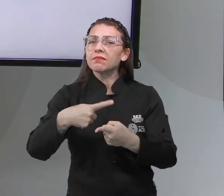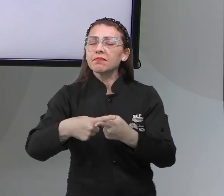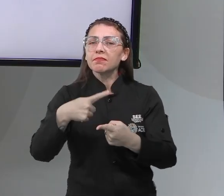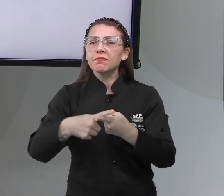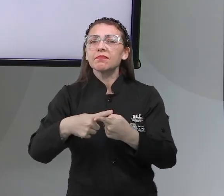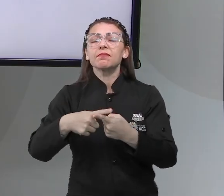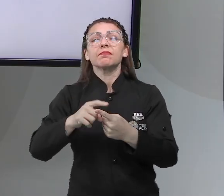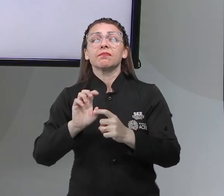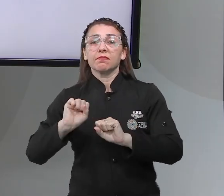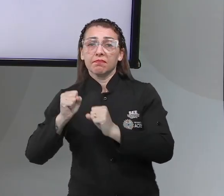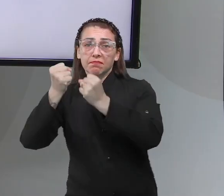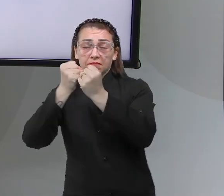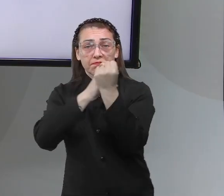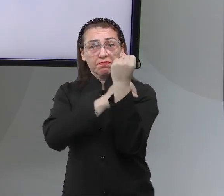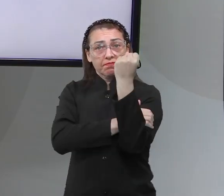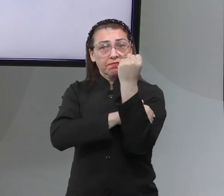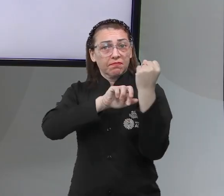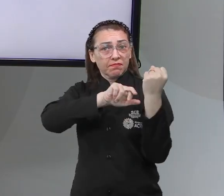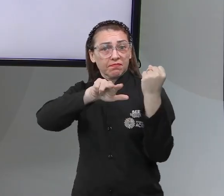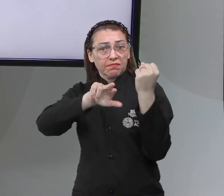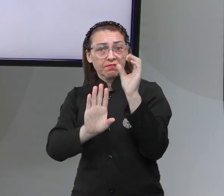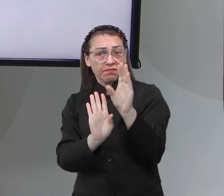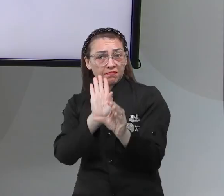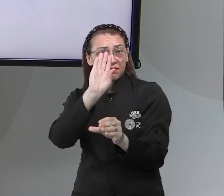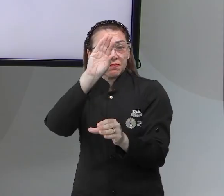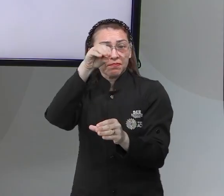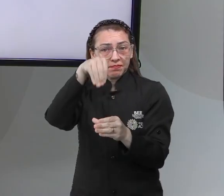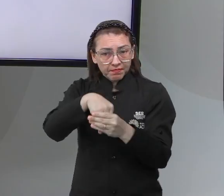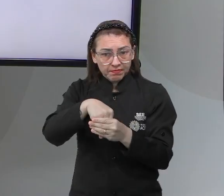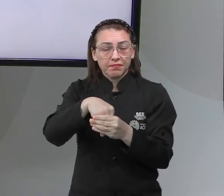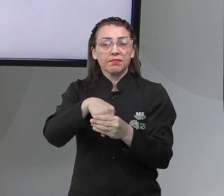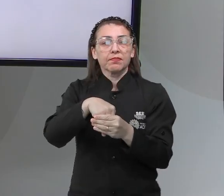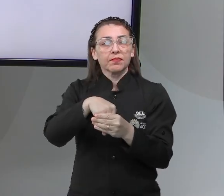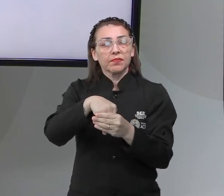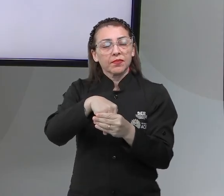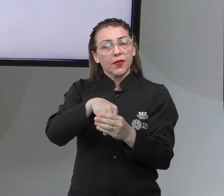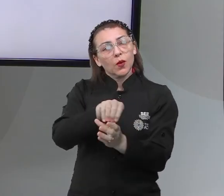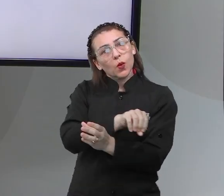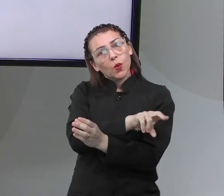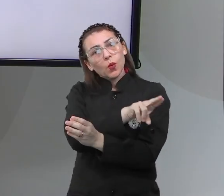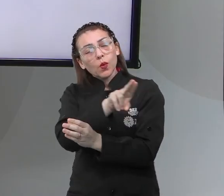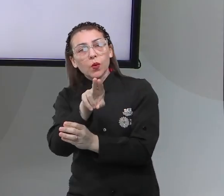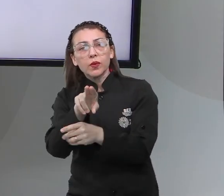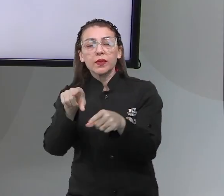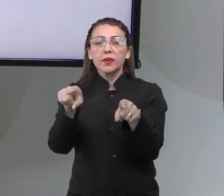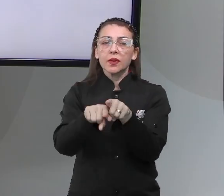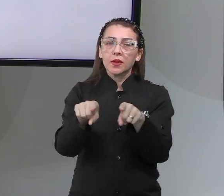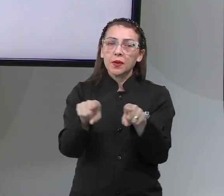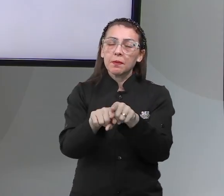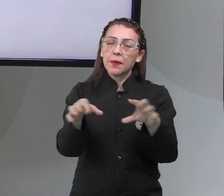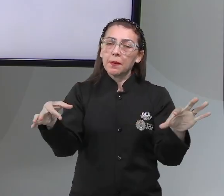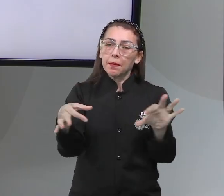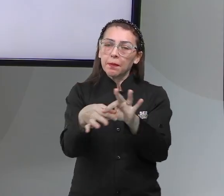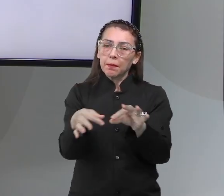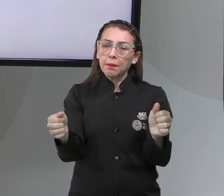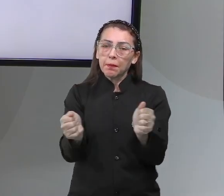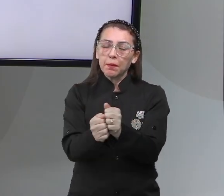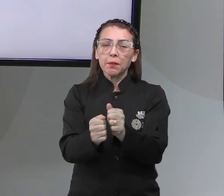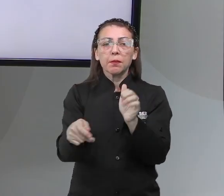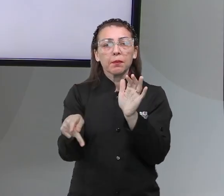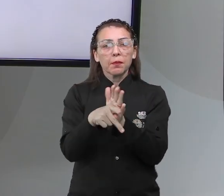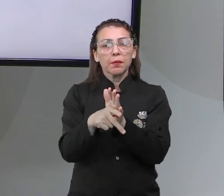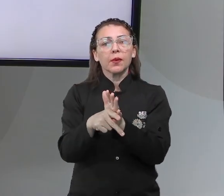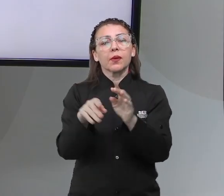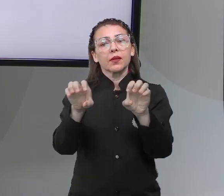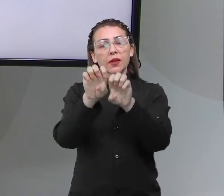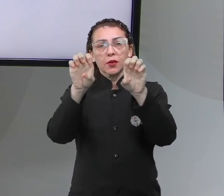o poder, ele não está incutido, ou em outras palavras, ele não está contido exclusivamente